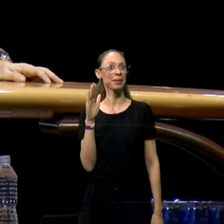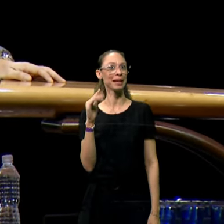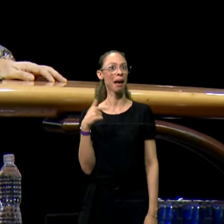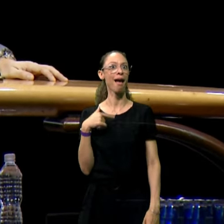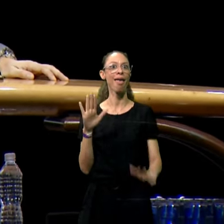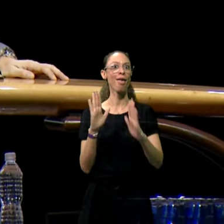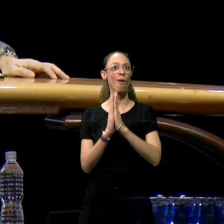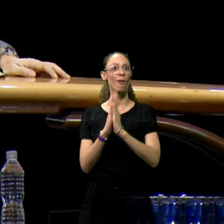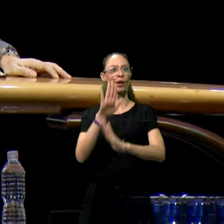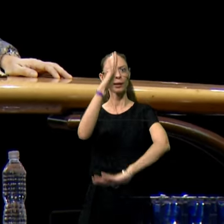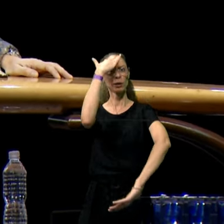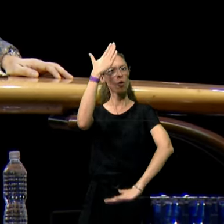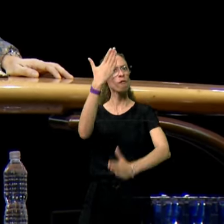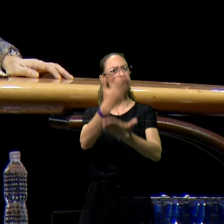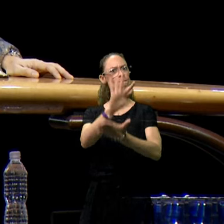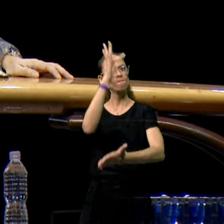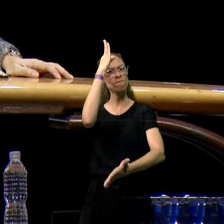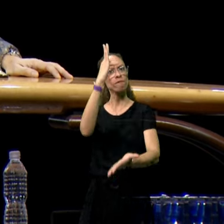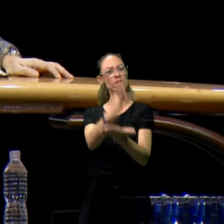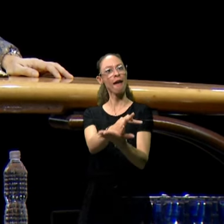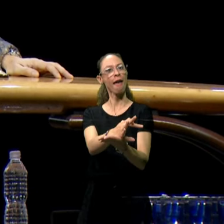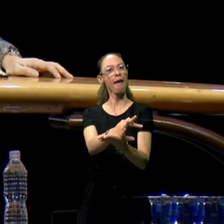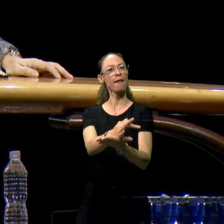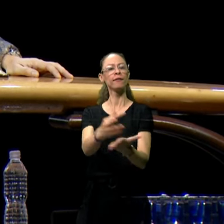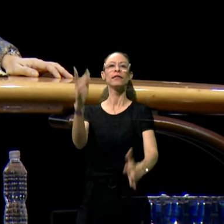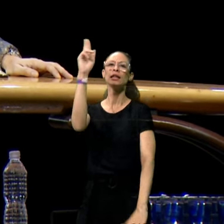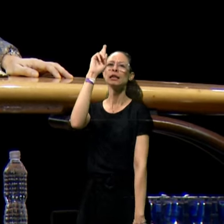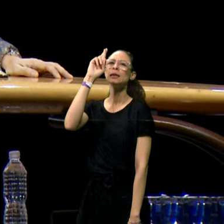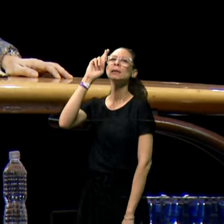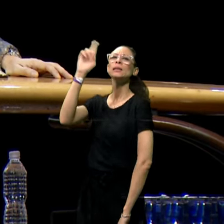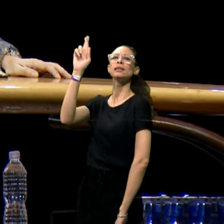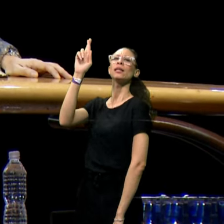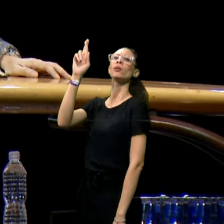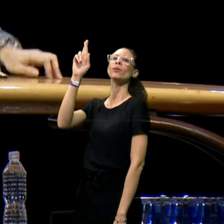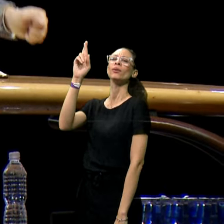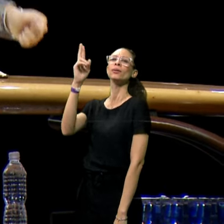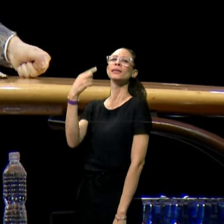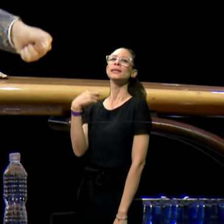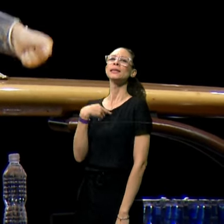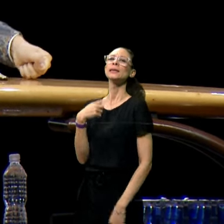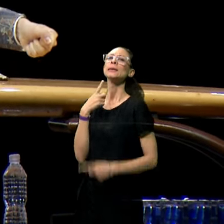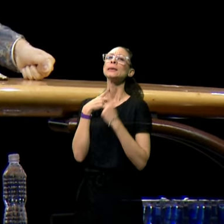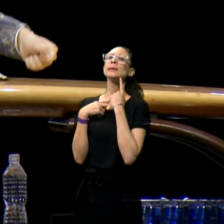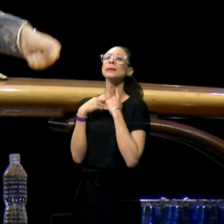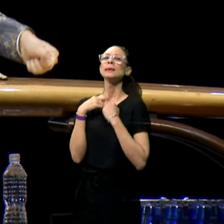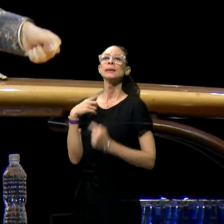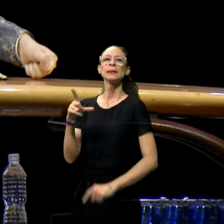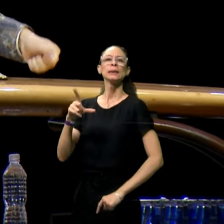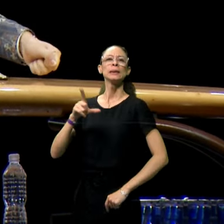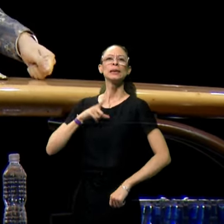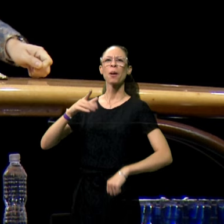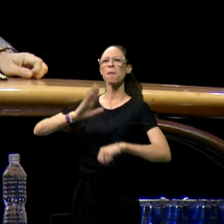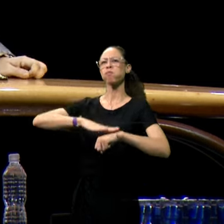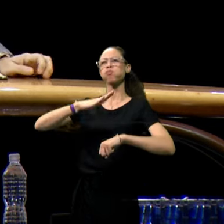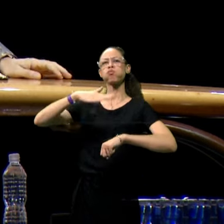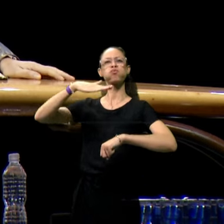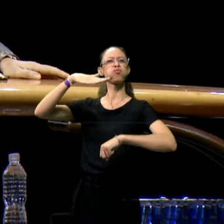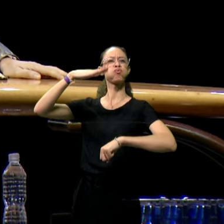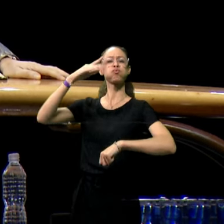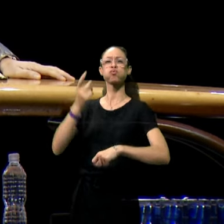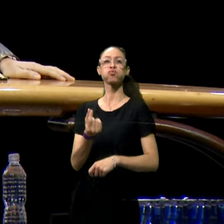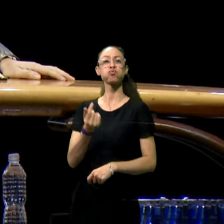Orei acreditando: Senhor, eu quero ser o homem que mais dinheiro te dê para o teu reino nesta